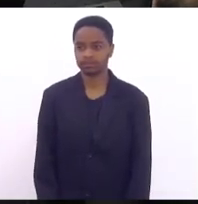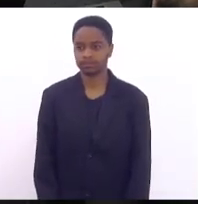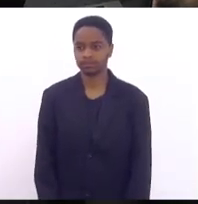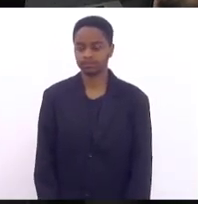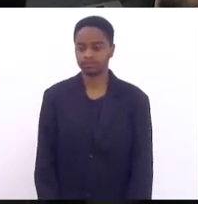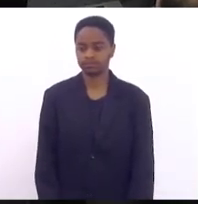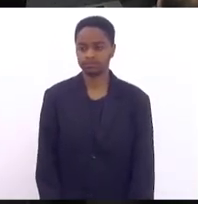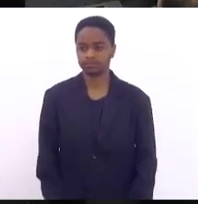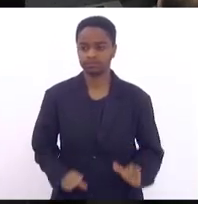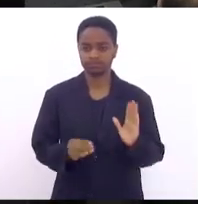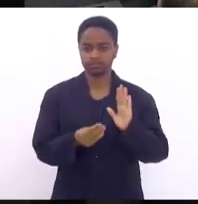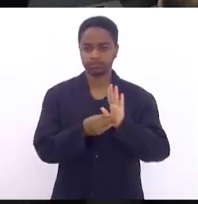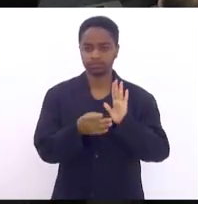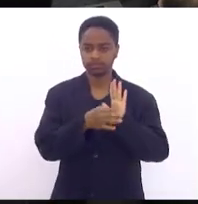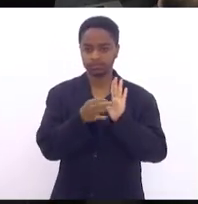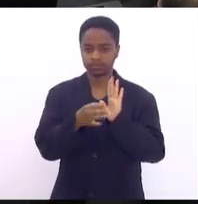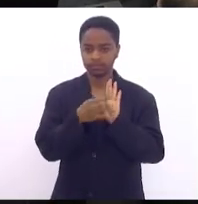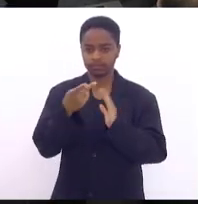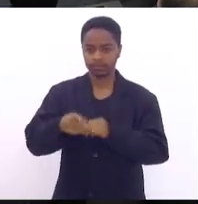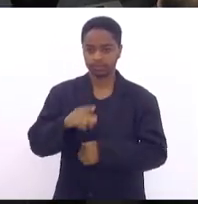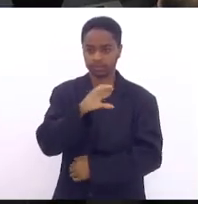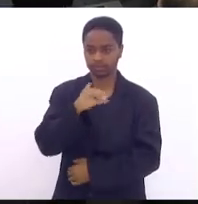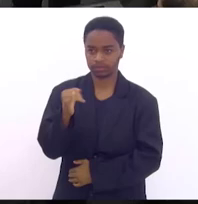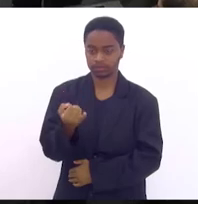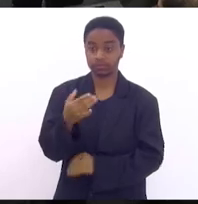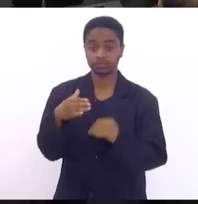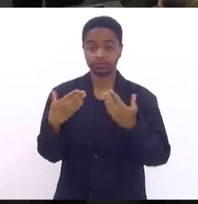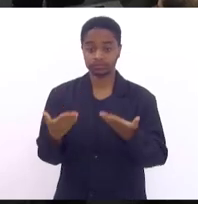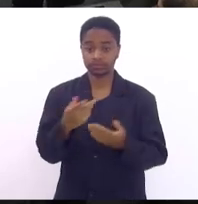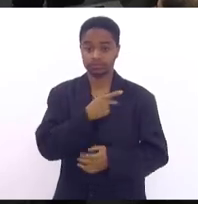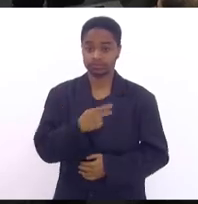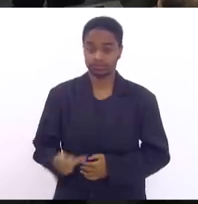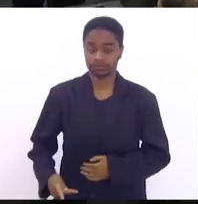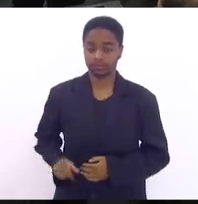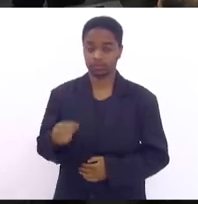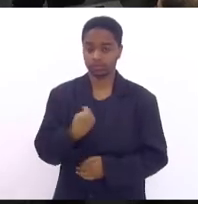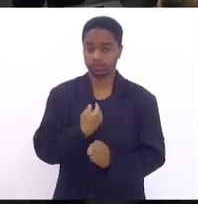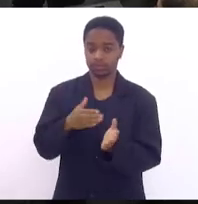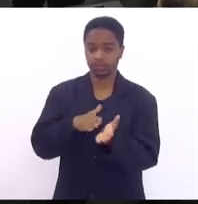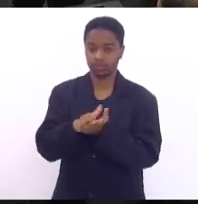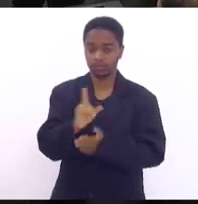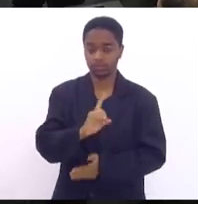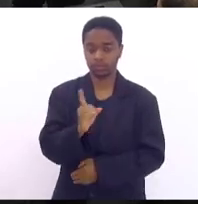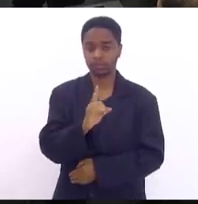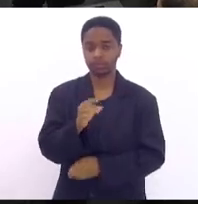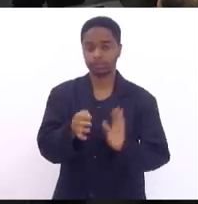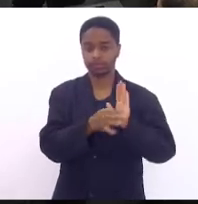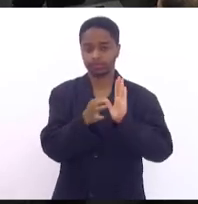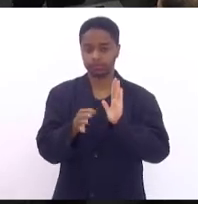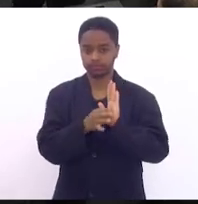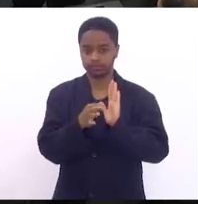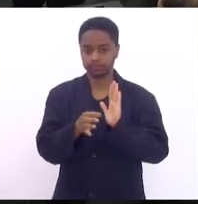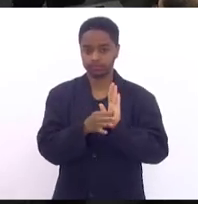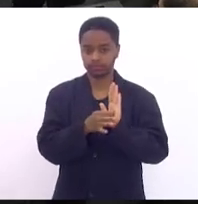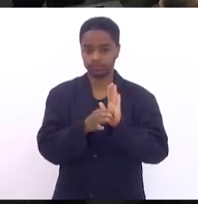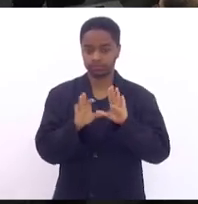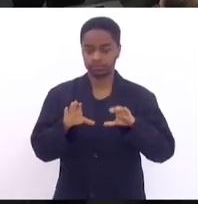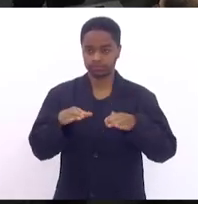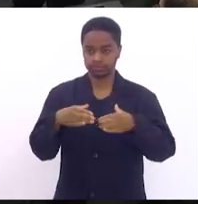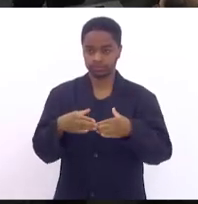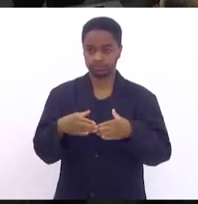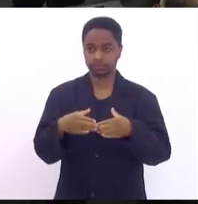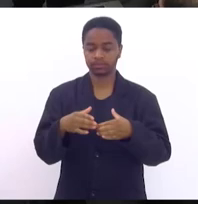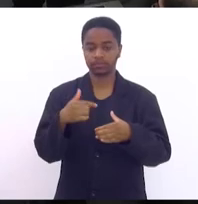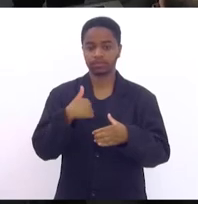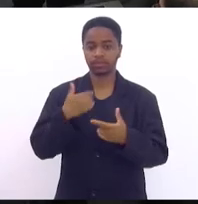isso? Exatamente. Então, senhor presidente, como não foi publicado o parecer da comissão, eu estou